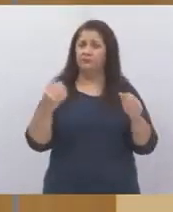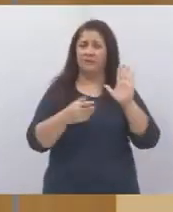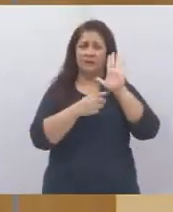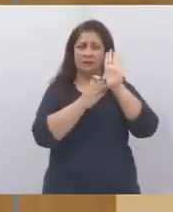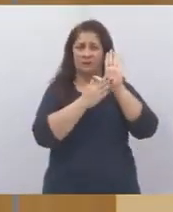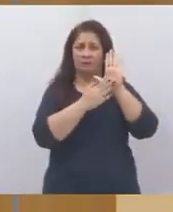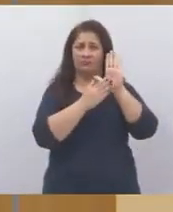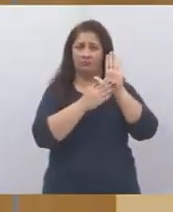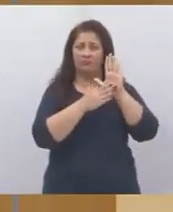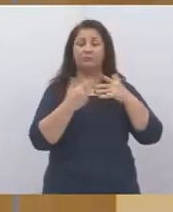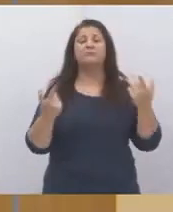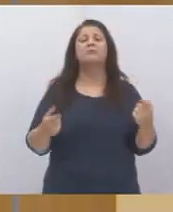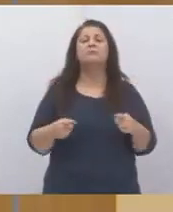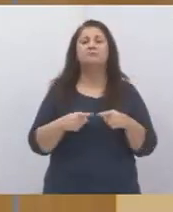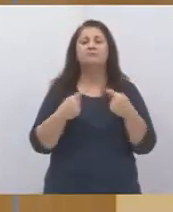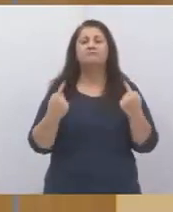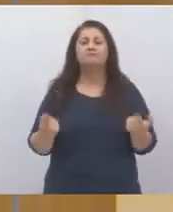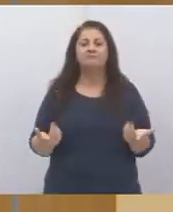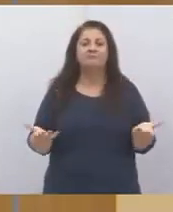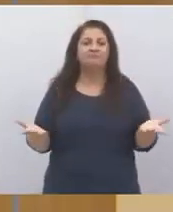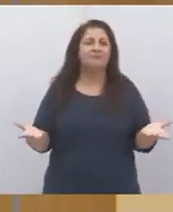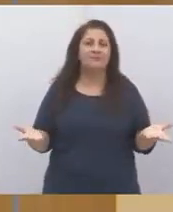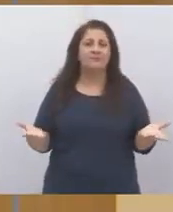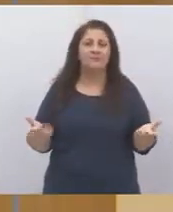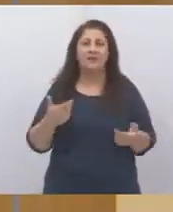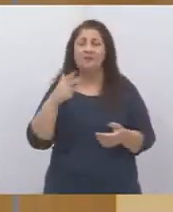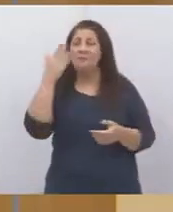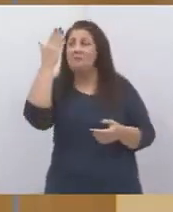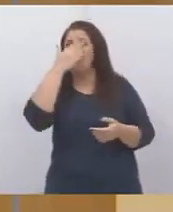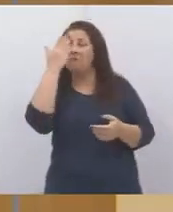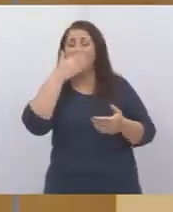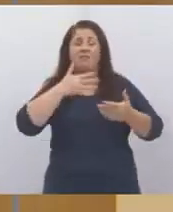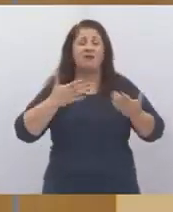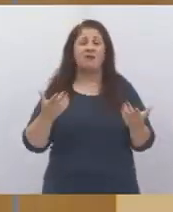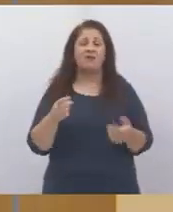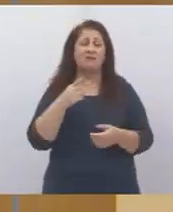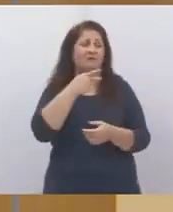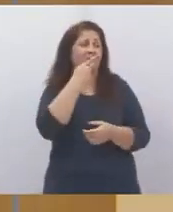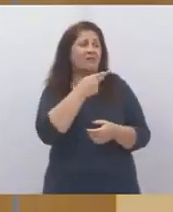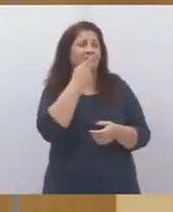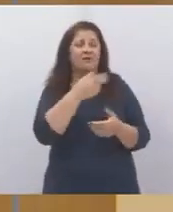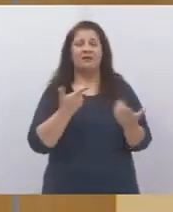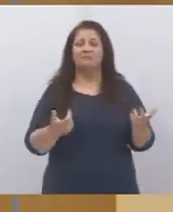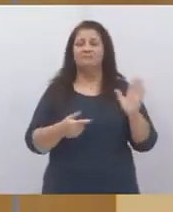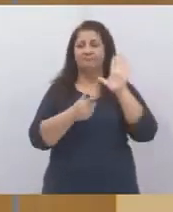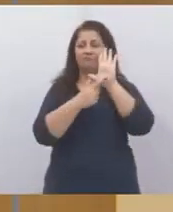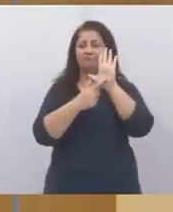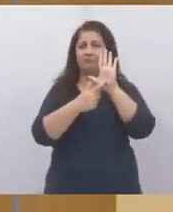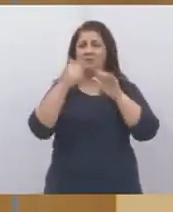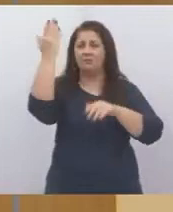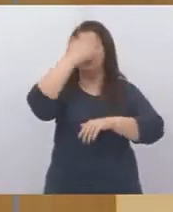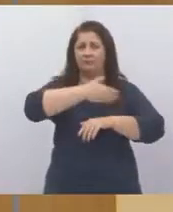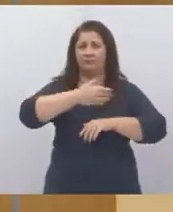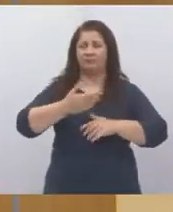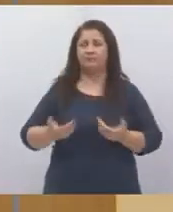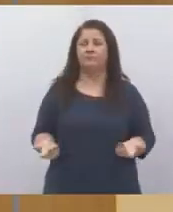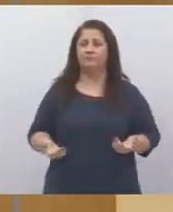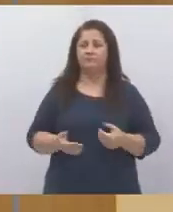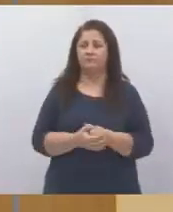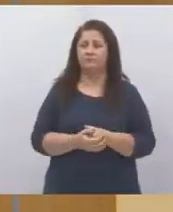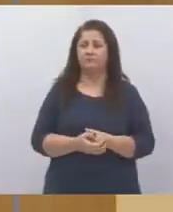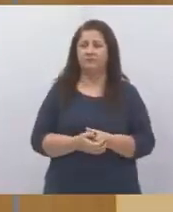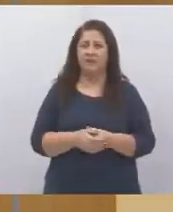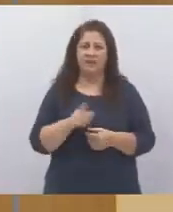programas de governo mas que infelizmente a gente não vê sair Oi tá aqui ó eu não gosto de fazer